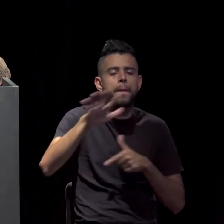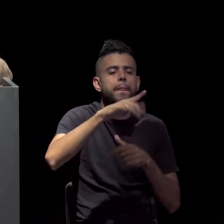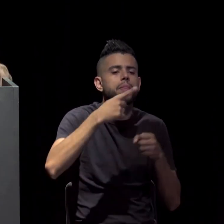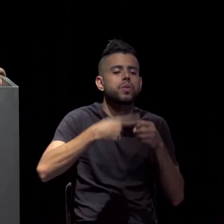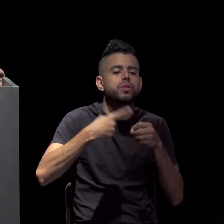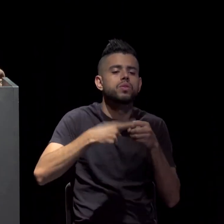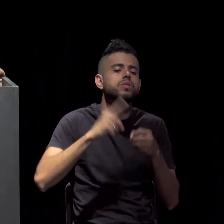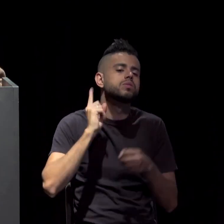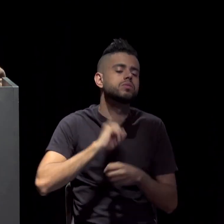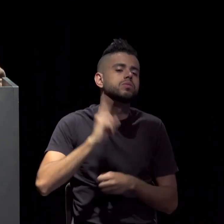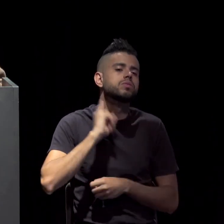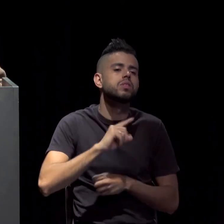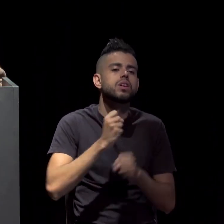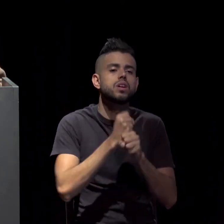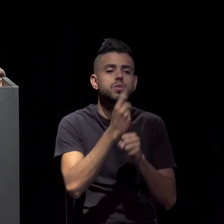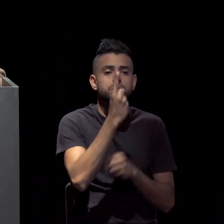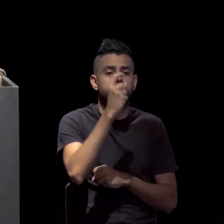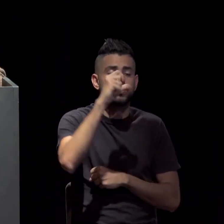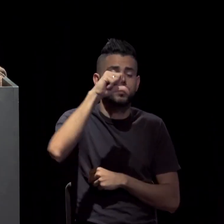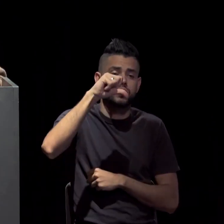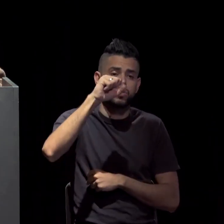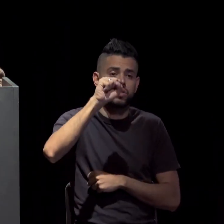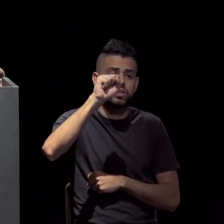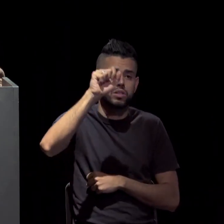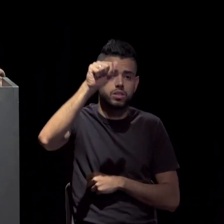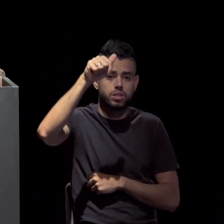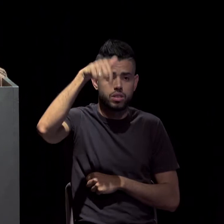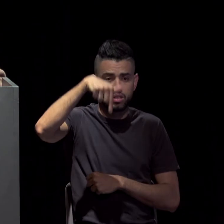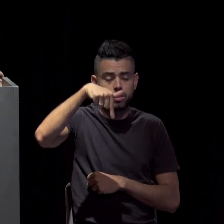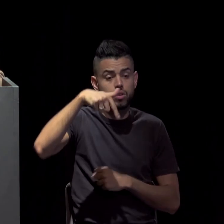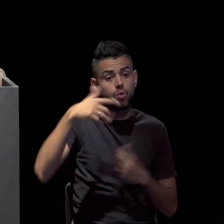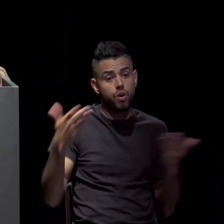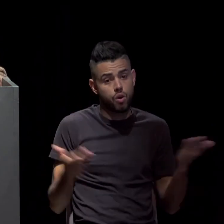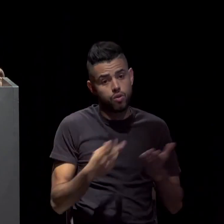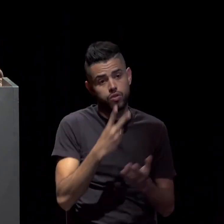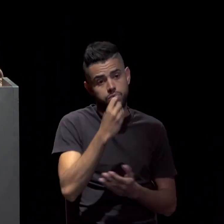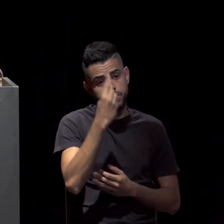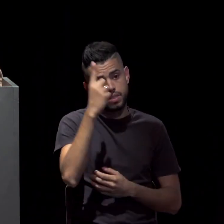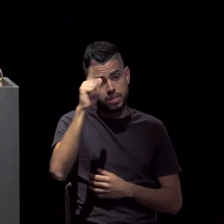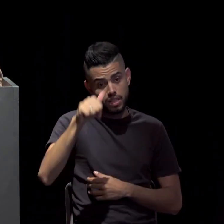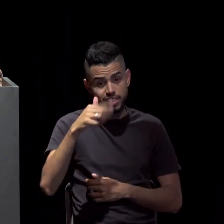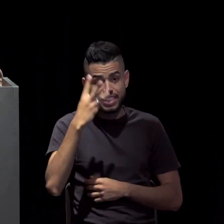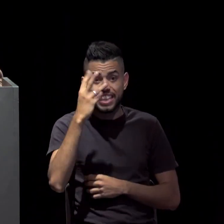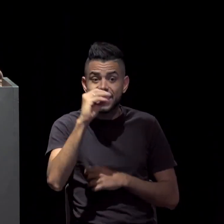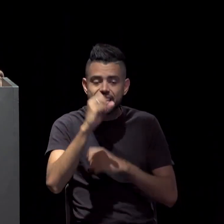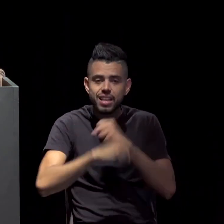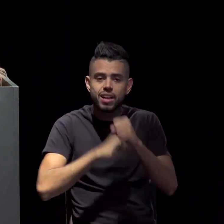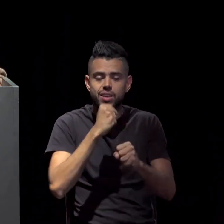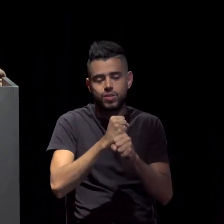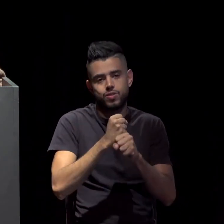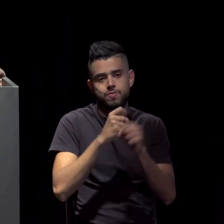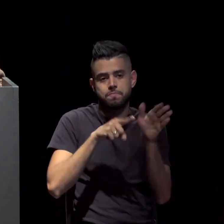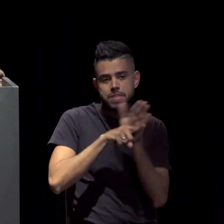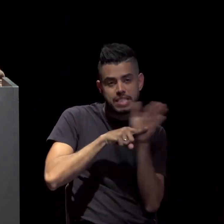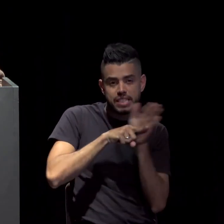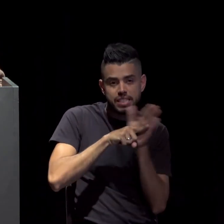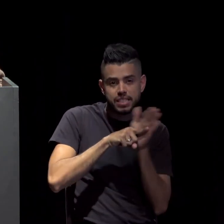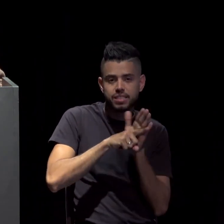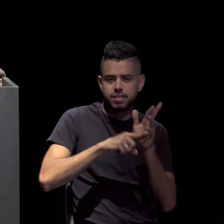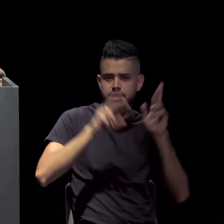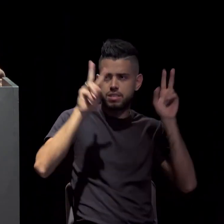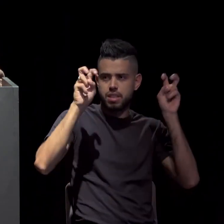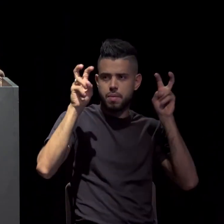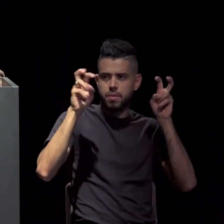Gerais em 1987. Então, 2017 é uma data importante, são 3 décadas de investigação sobre temas bastante